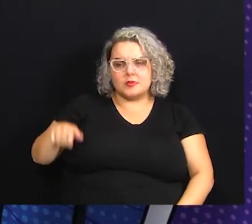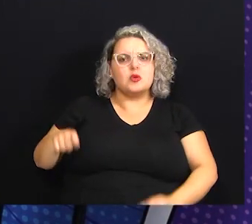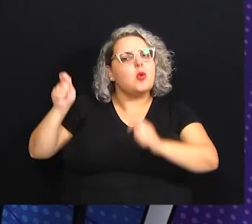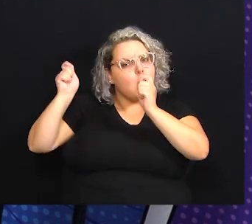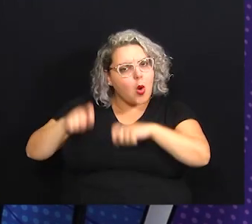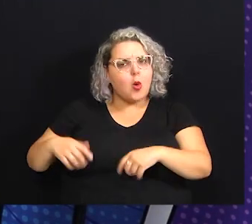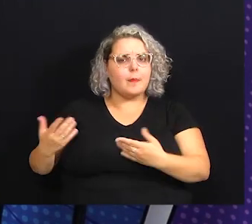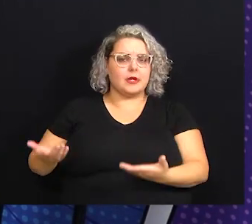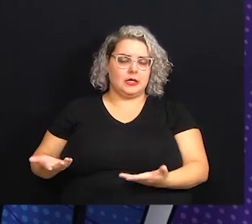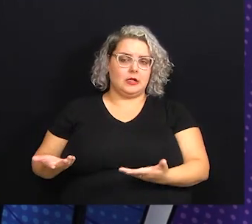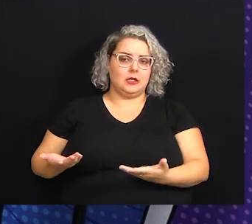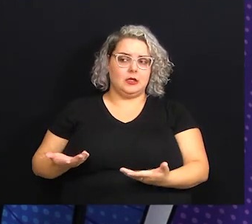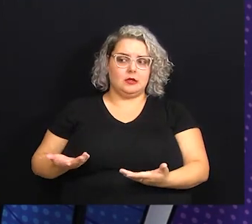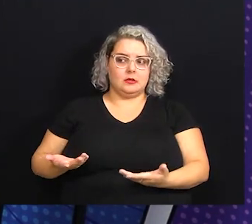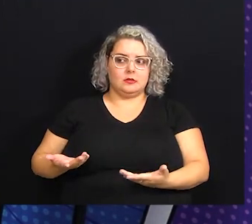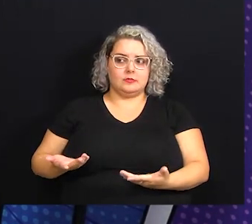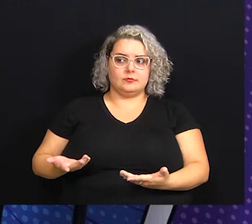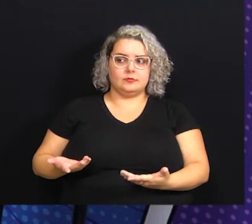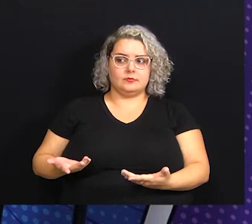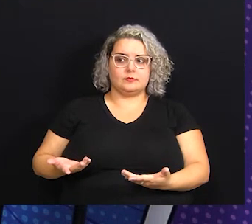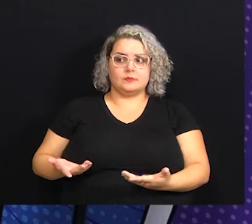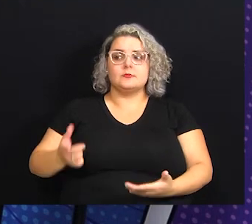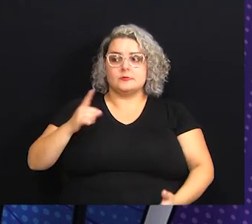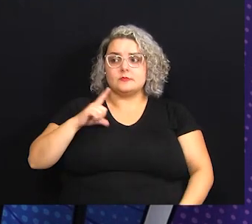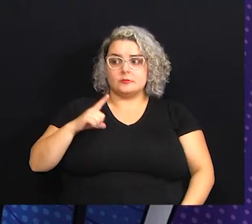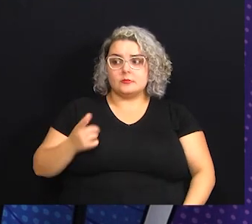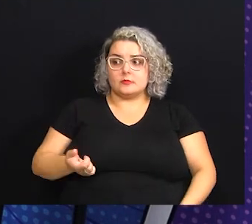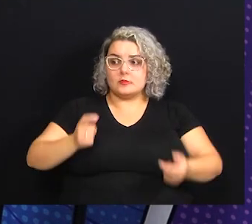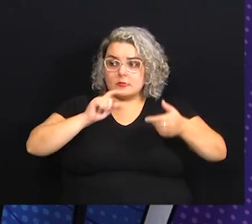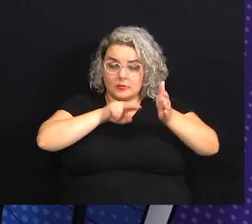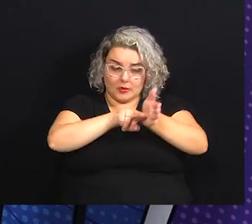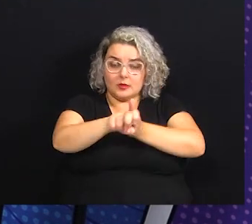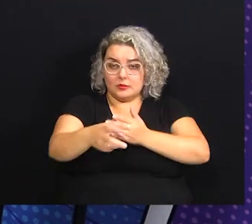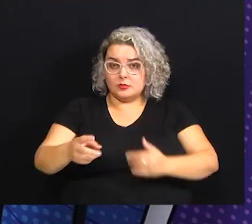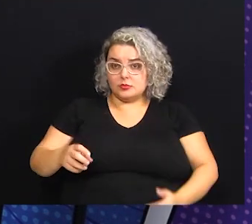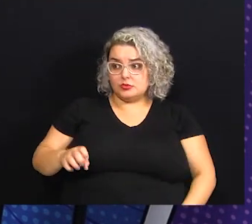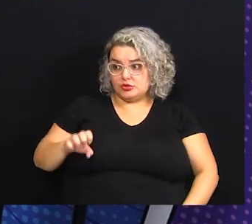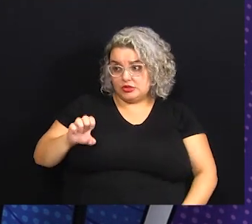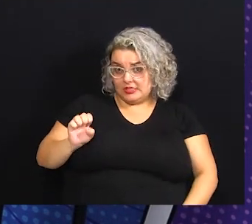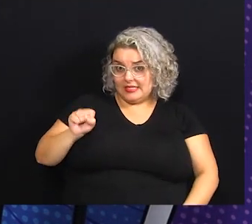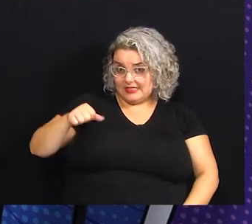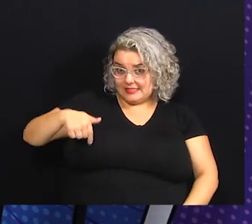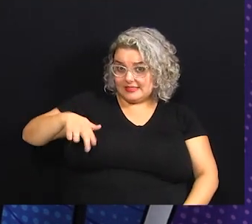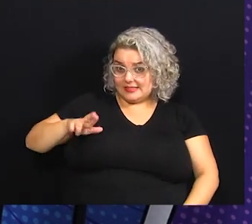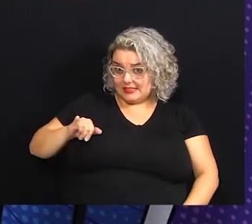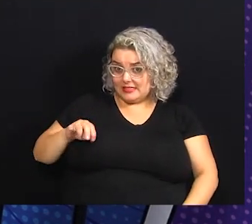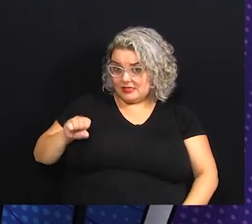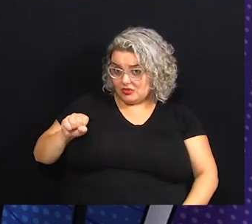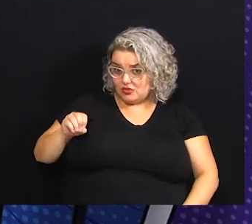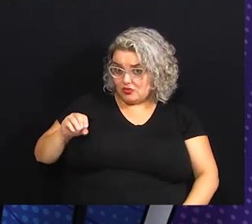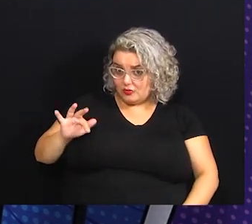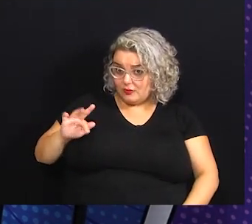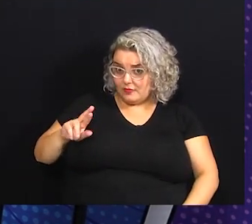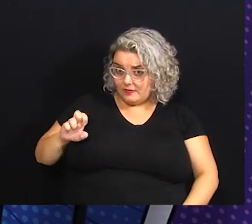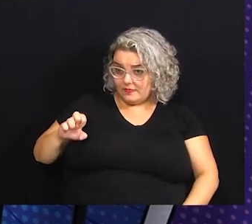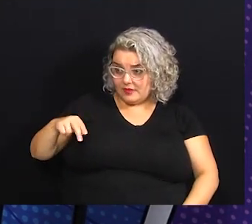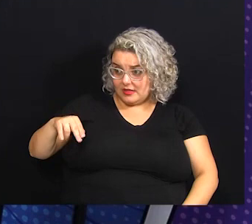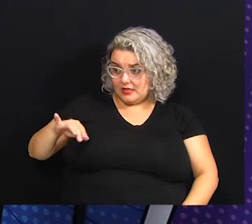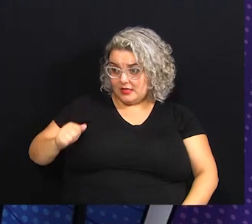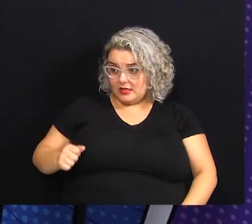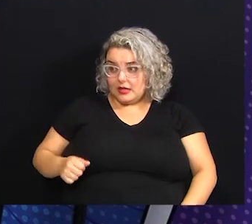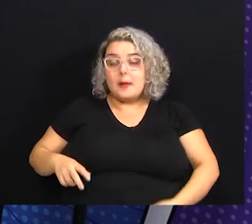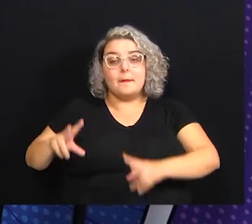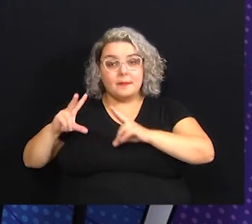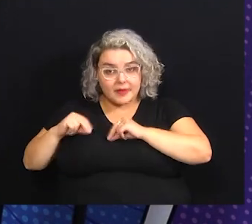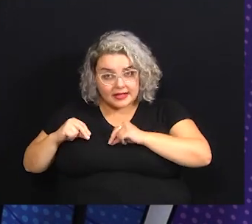competente. Uma pessoa que, mesmo tendo sim o diagnóstico a ela atribuída, não só merece, como deve conviver em